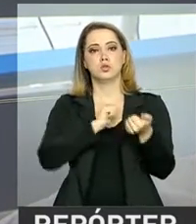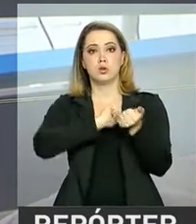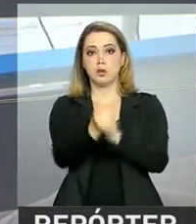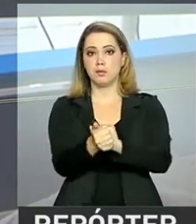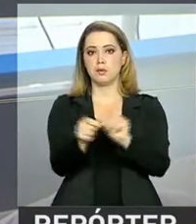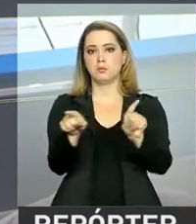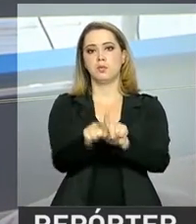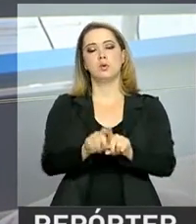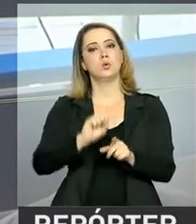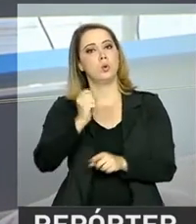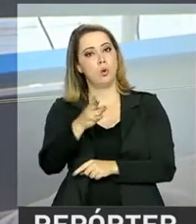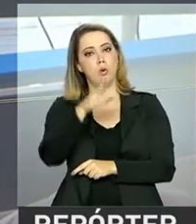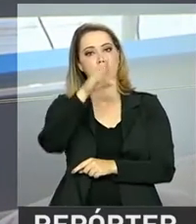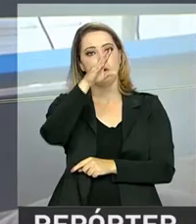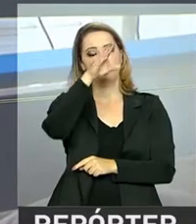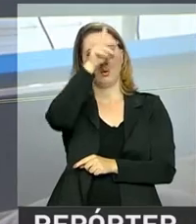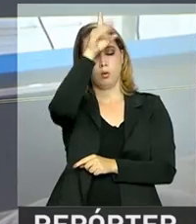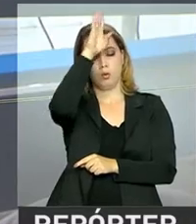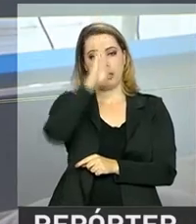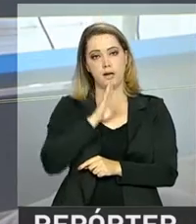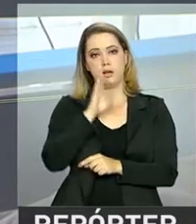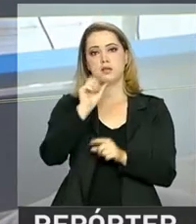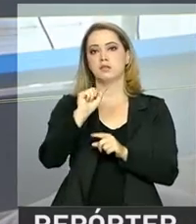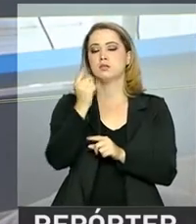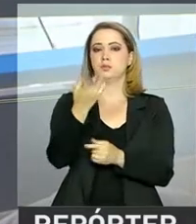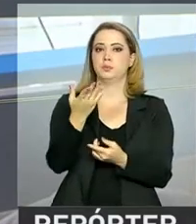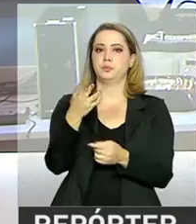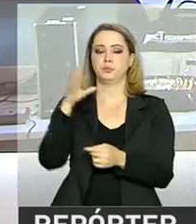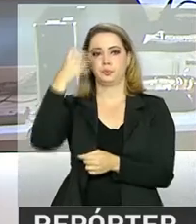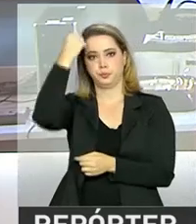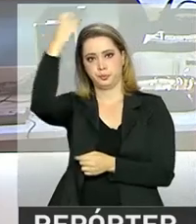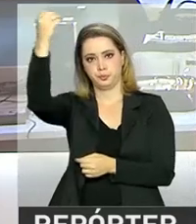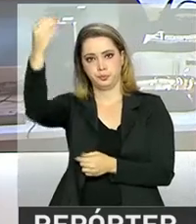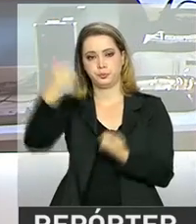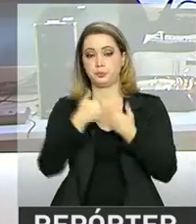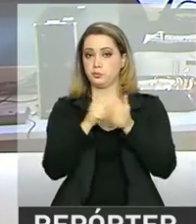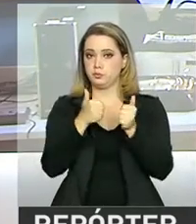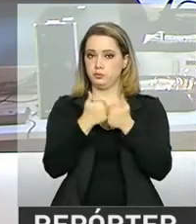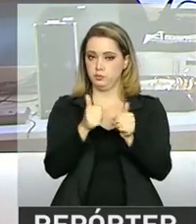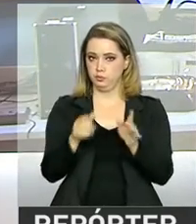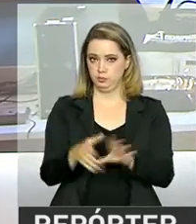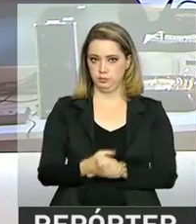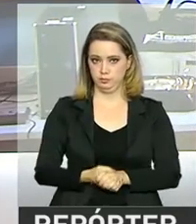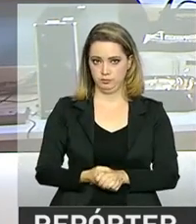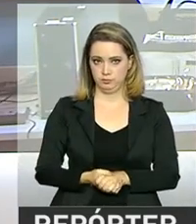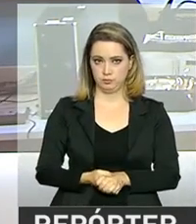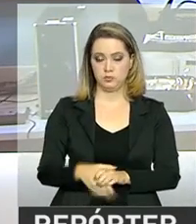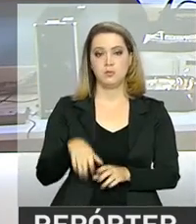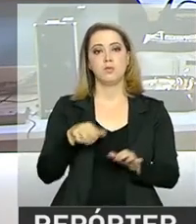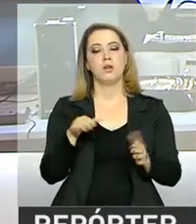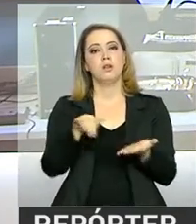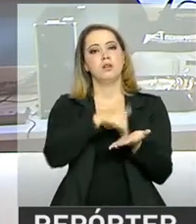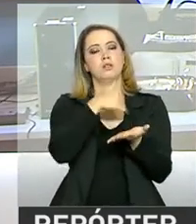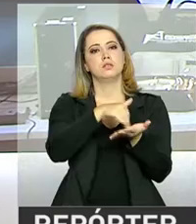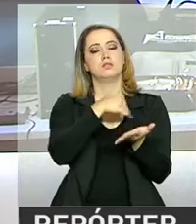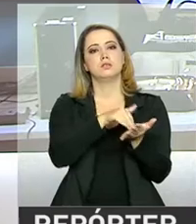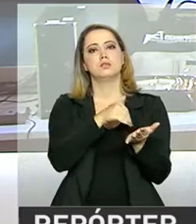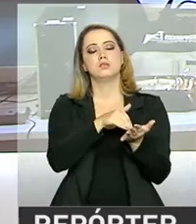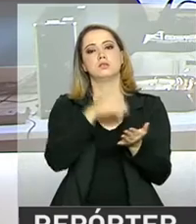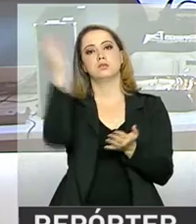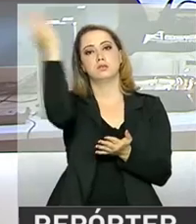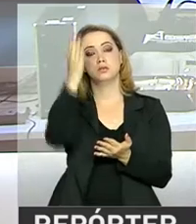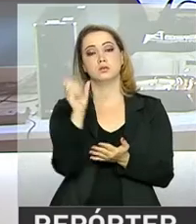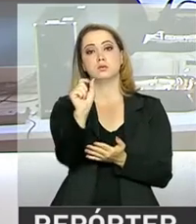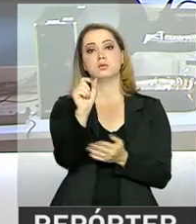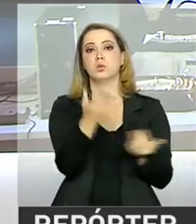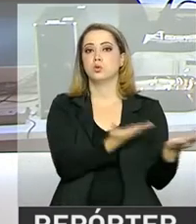ou desconto em viagens interestaduais de ônibus e segundo a secretaria nacional de juventude a identidade é para pessoas